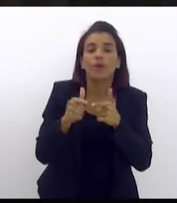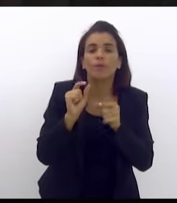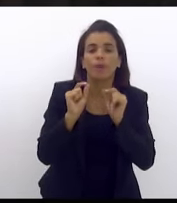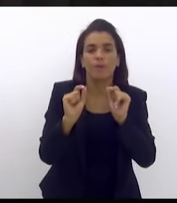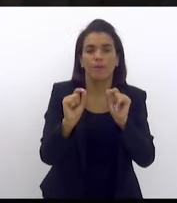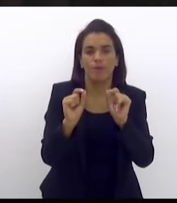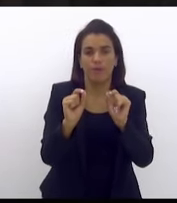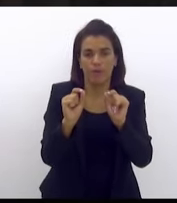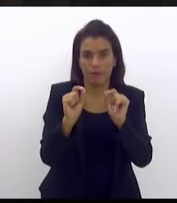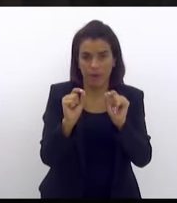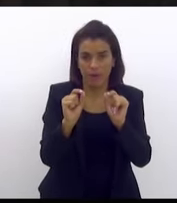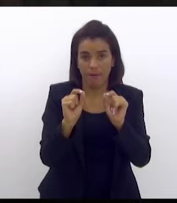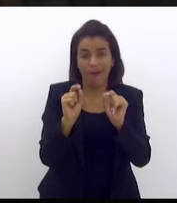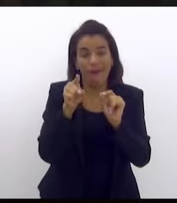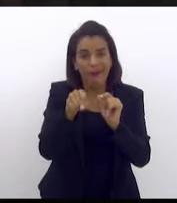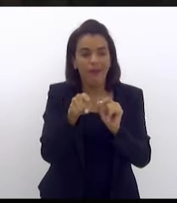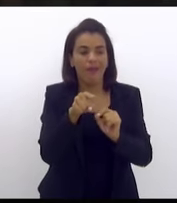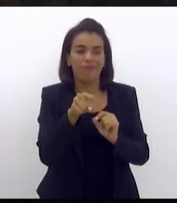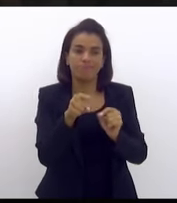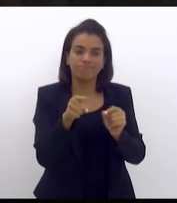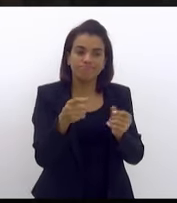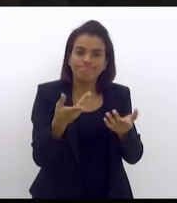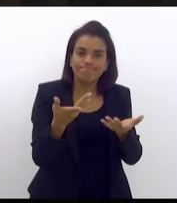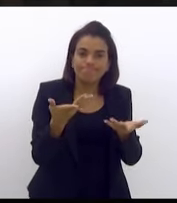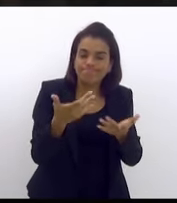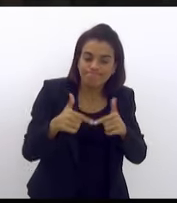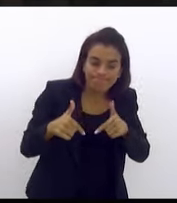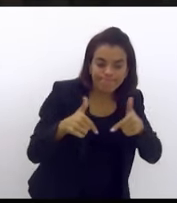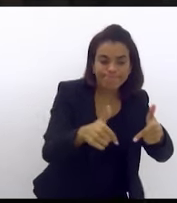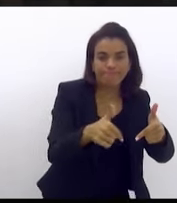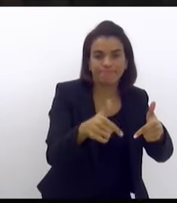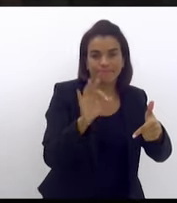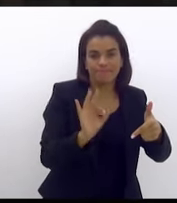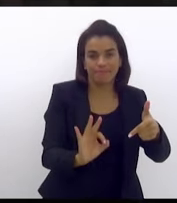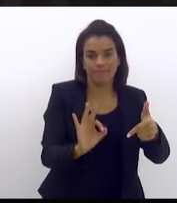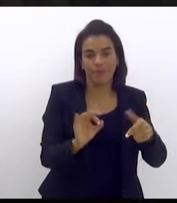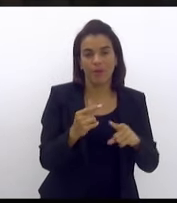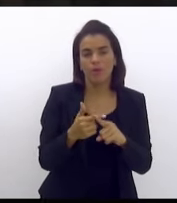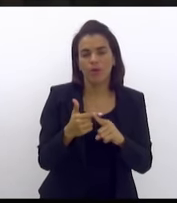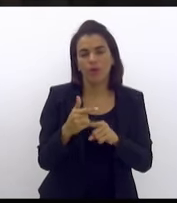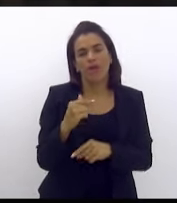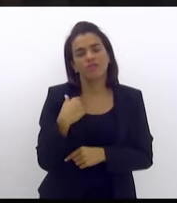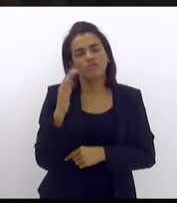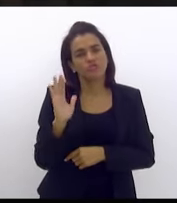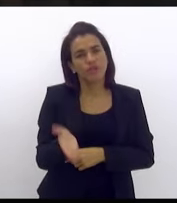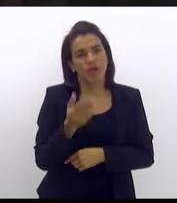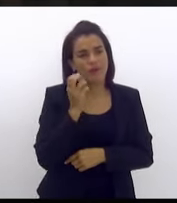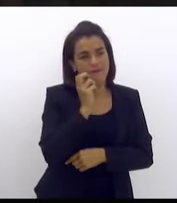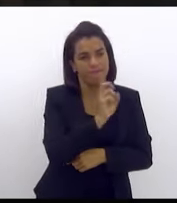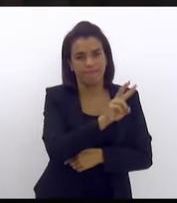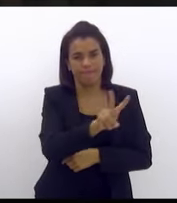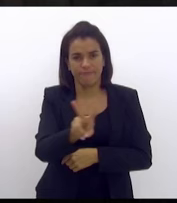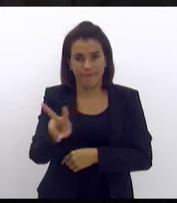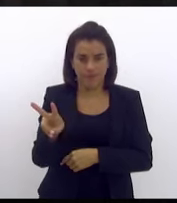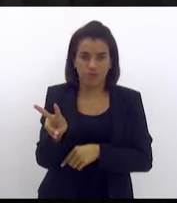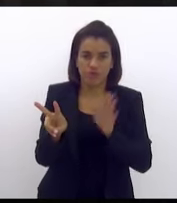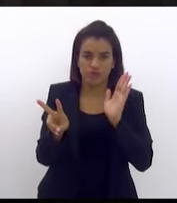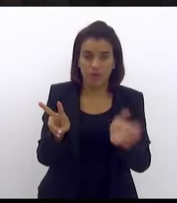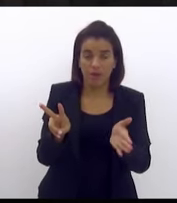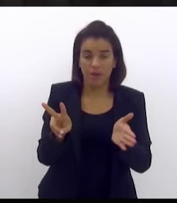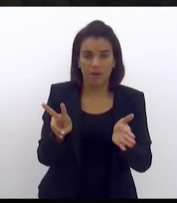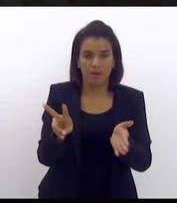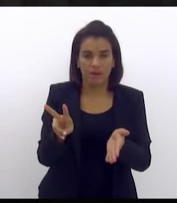que isso aconteça. Ora, a gente tem visto que não